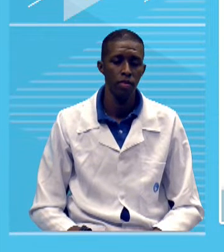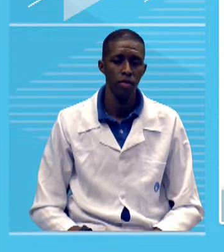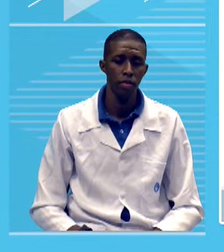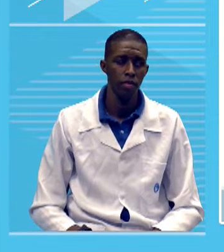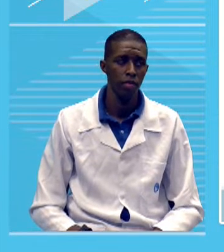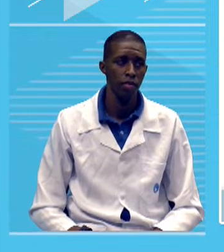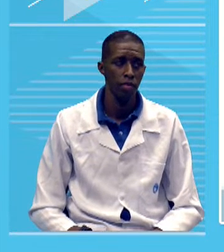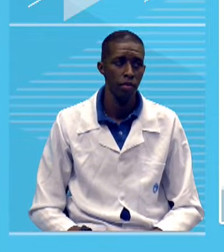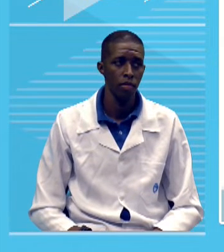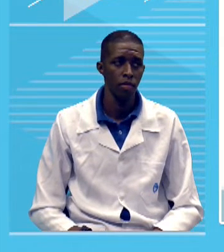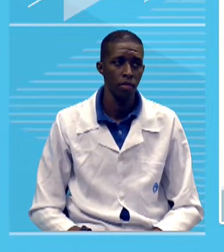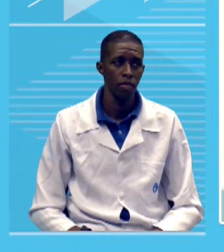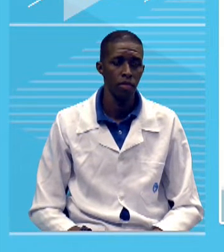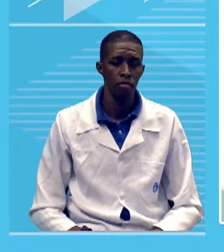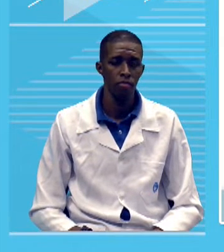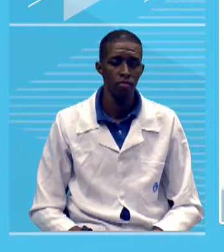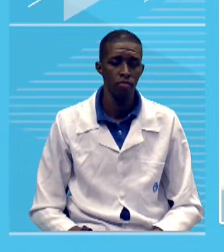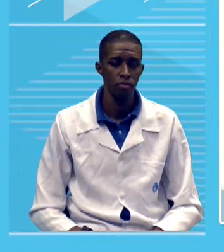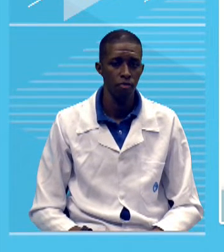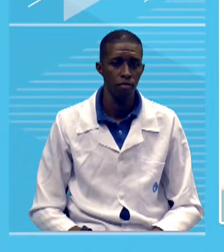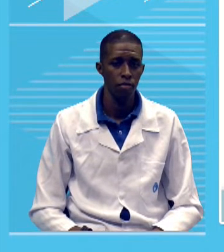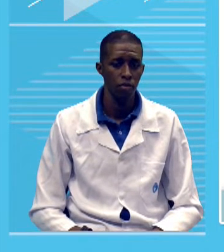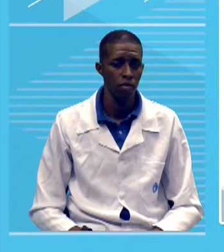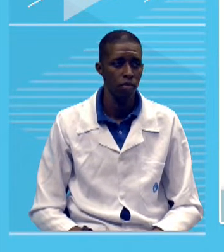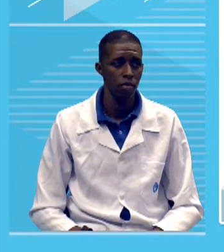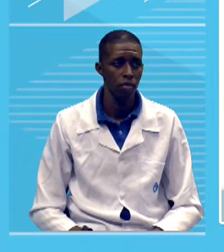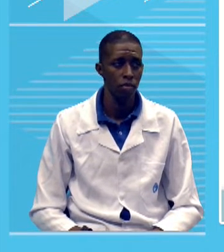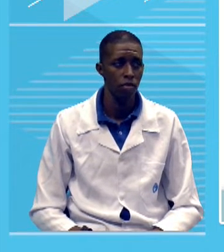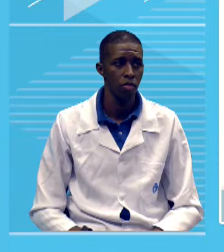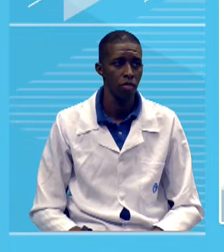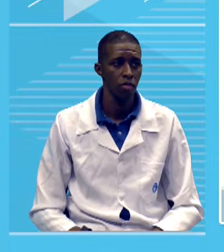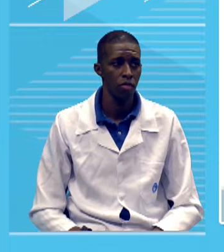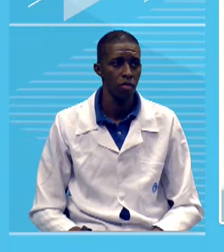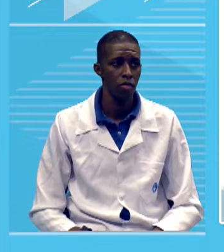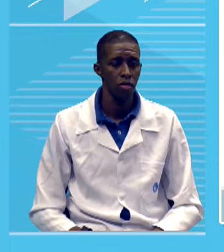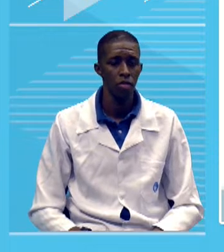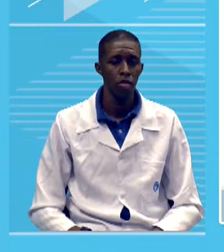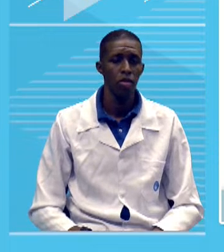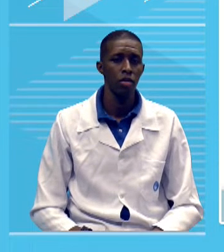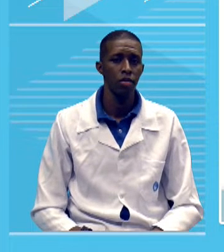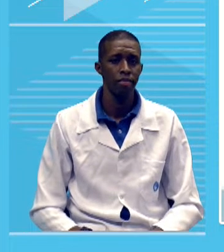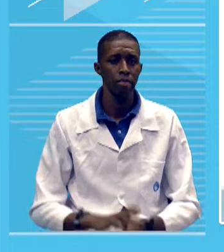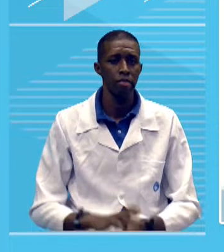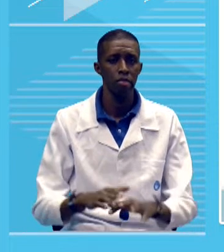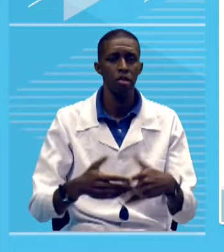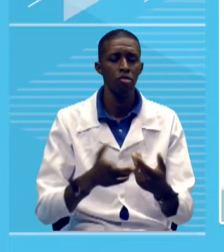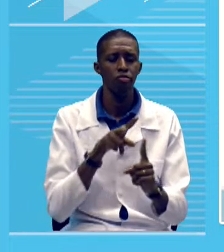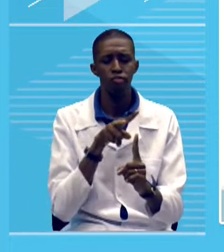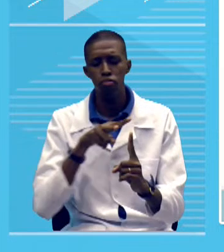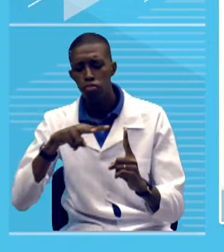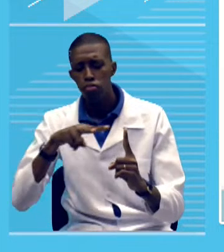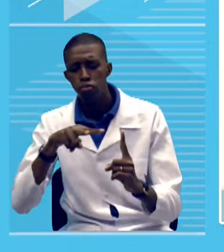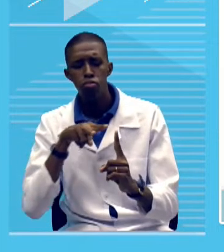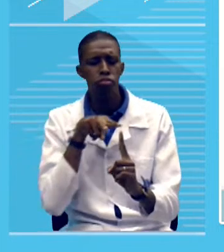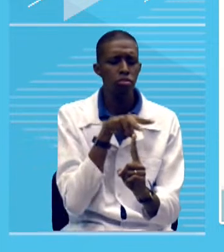e é instituição que deu origem a essa visão que nós temos que ter ações